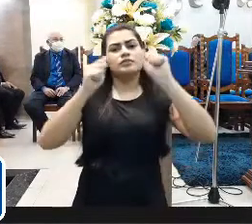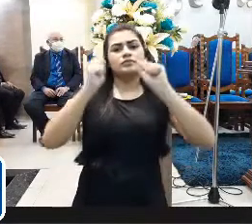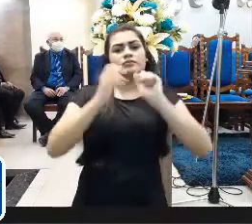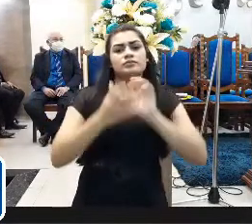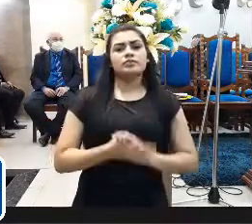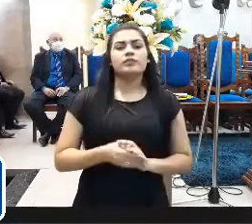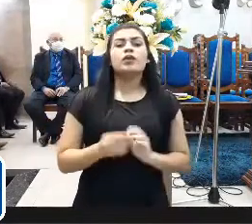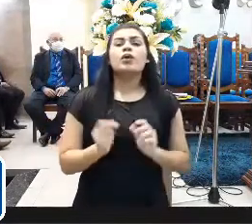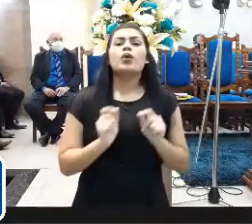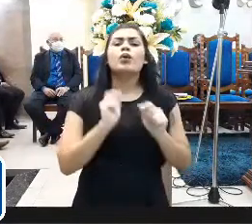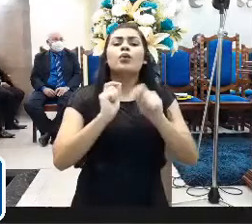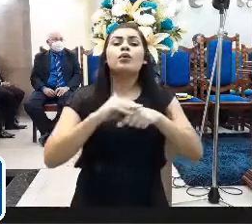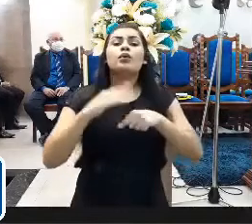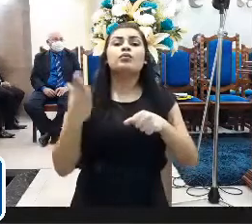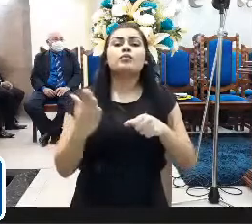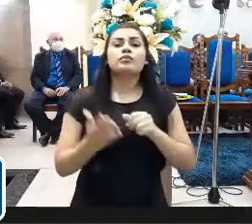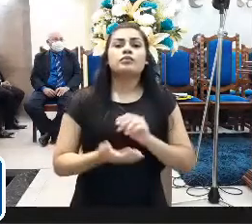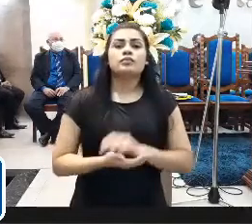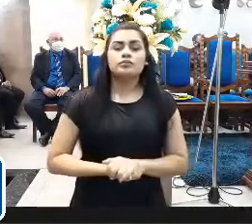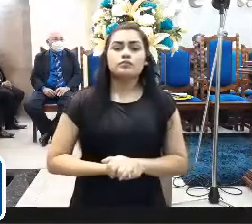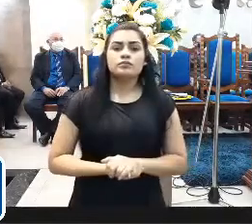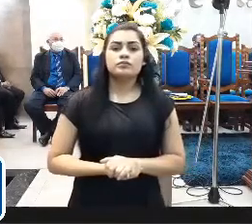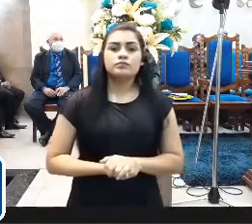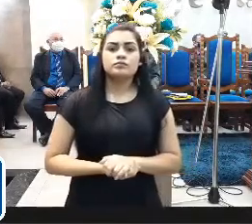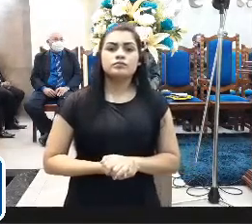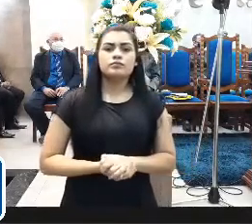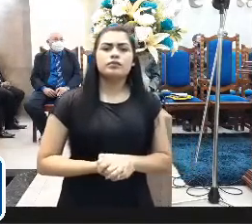Aleluia. E o que mais?